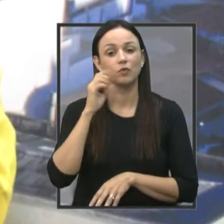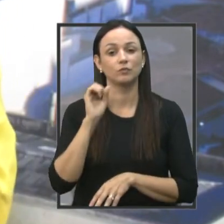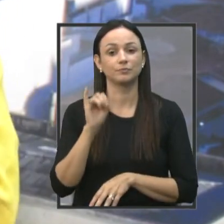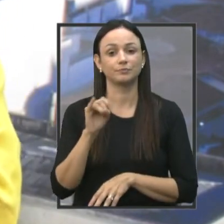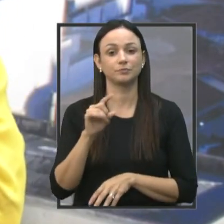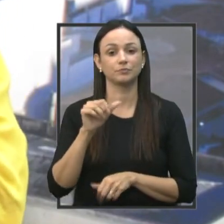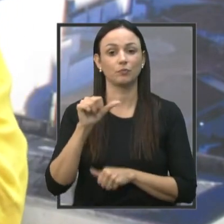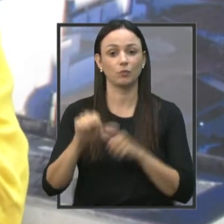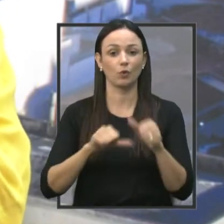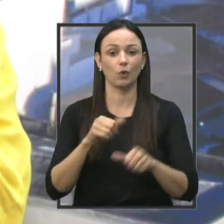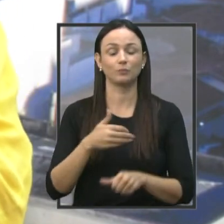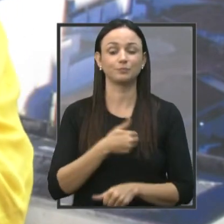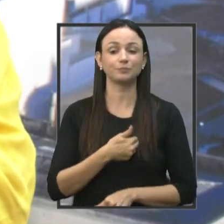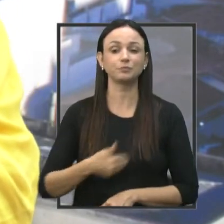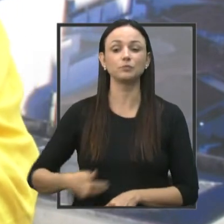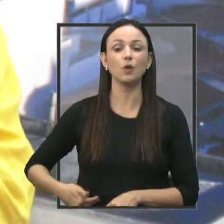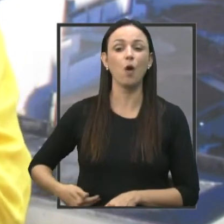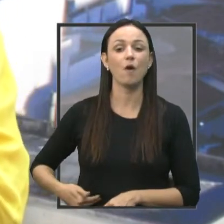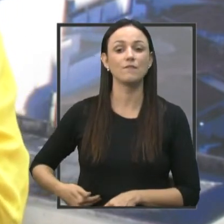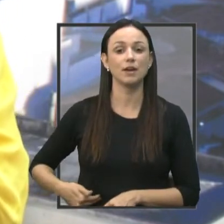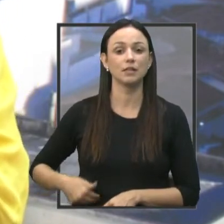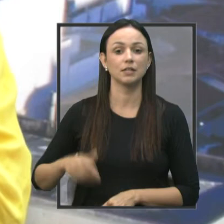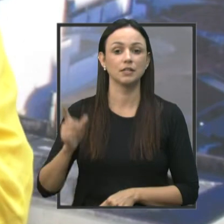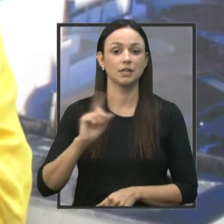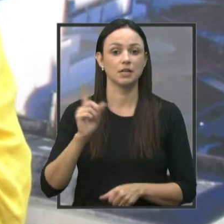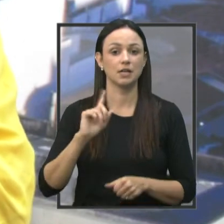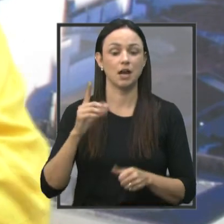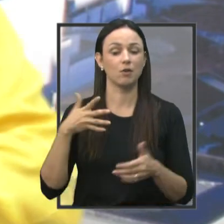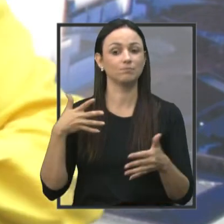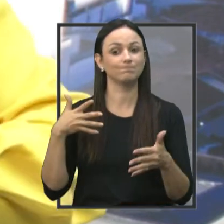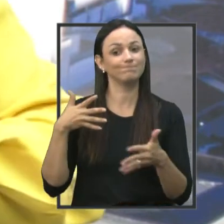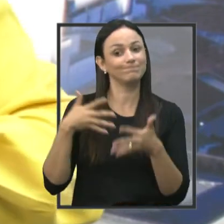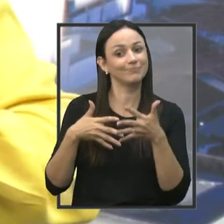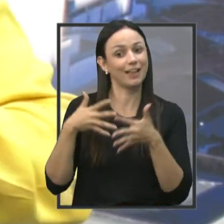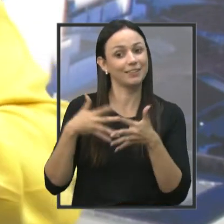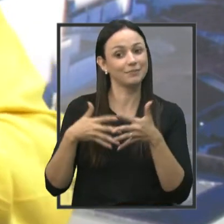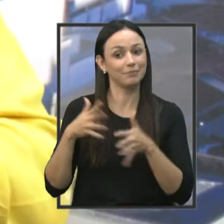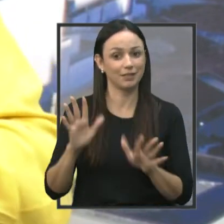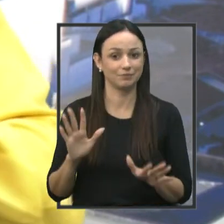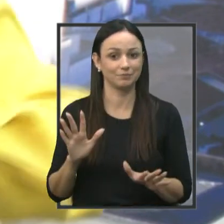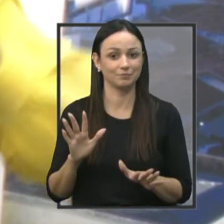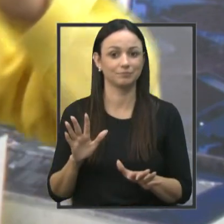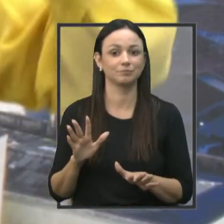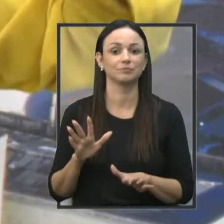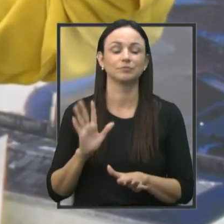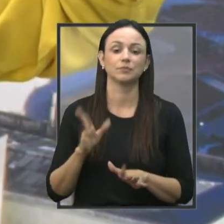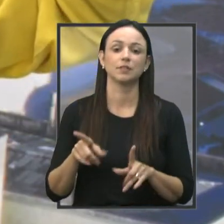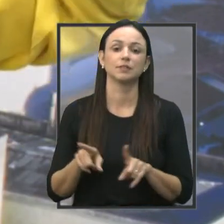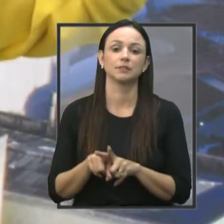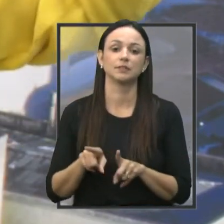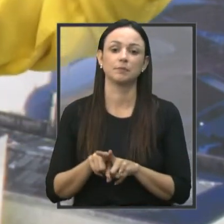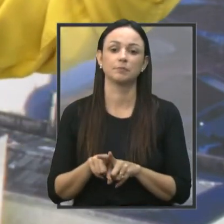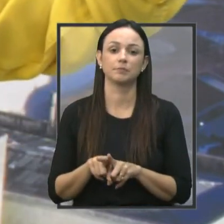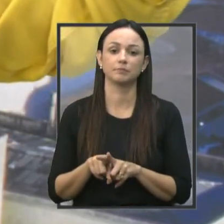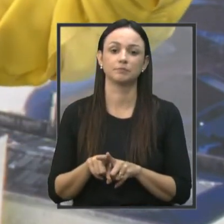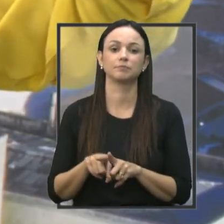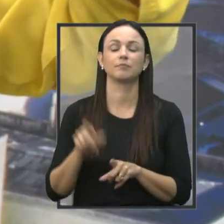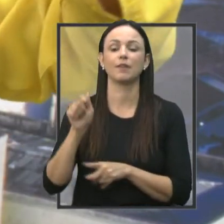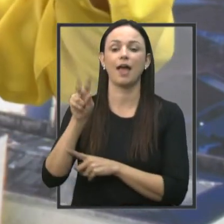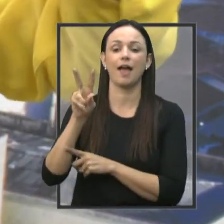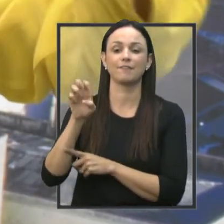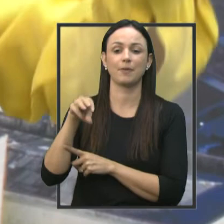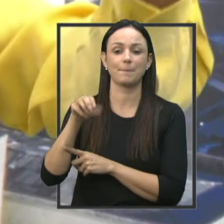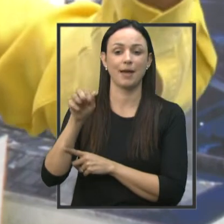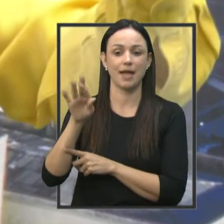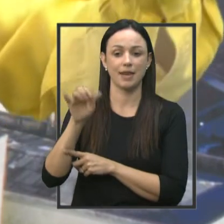de governador não interferir, está entendendo? Também foi colocado Ave Maria,